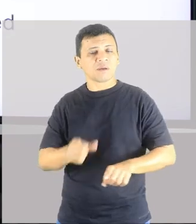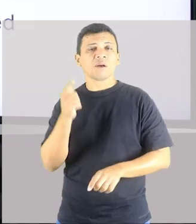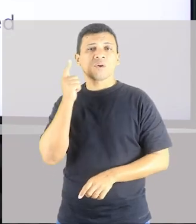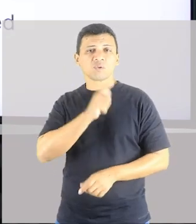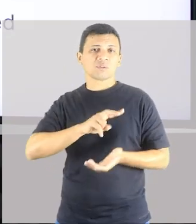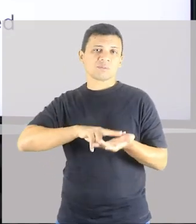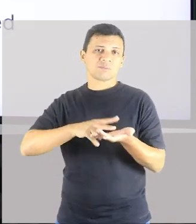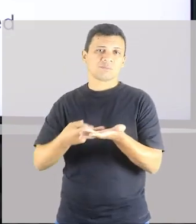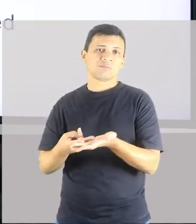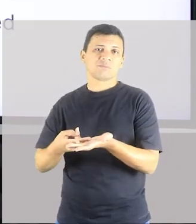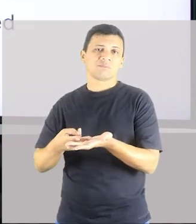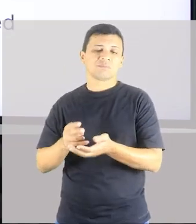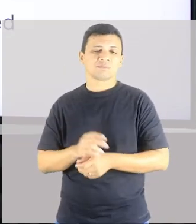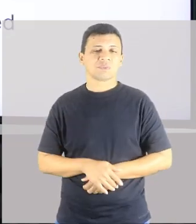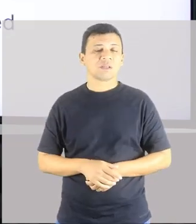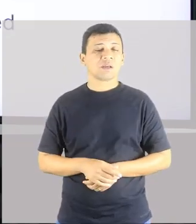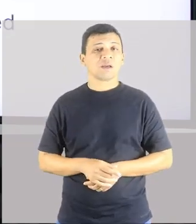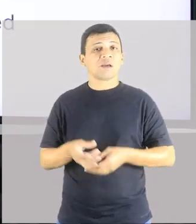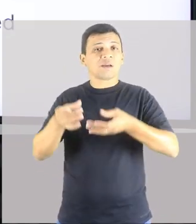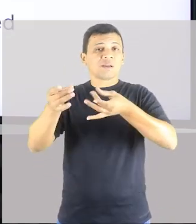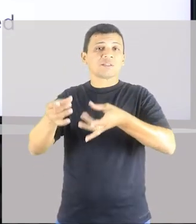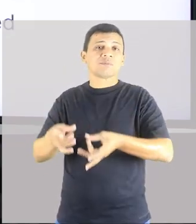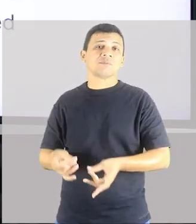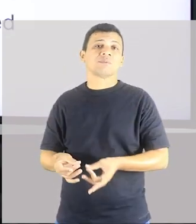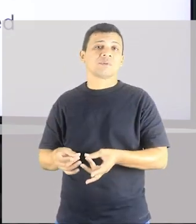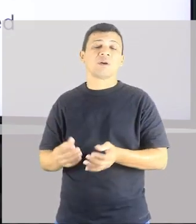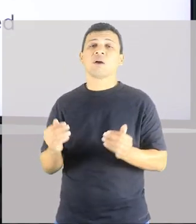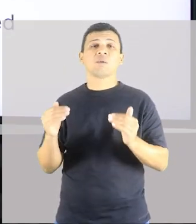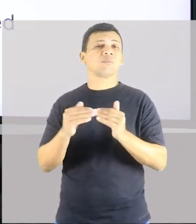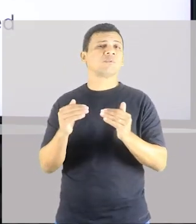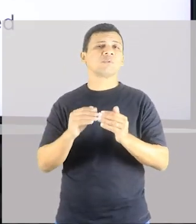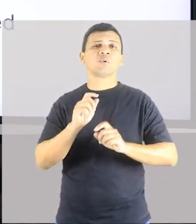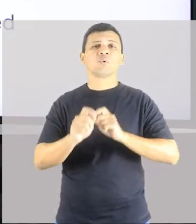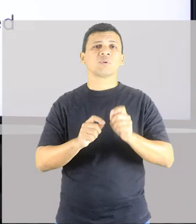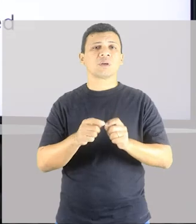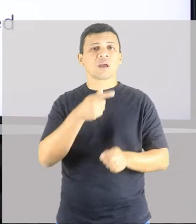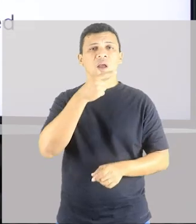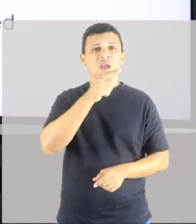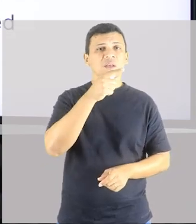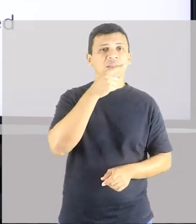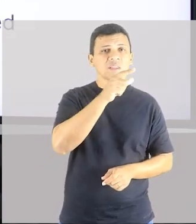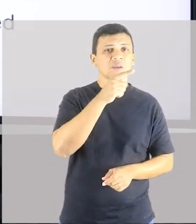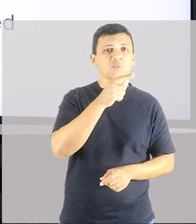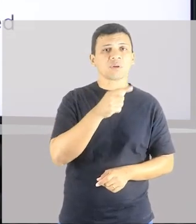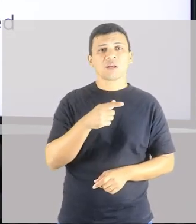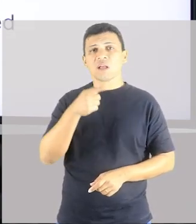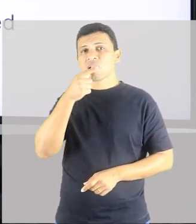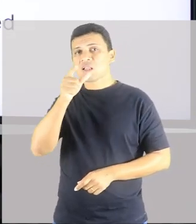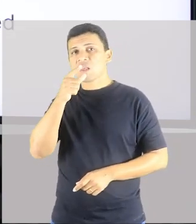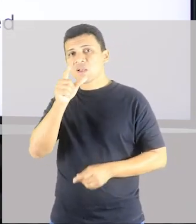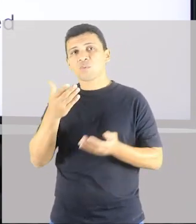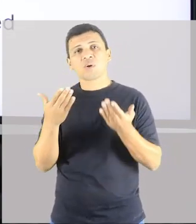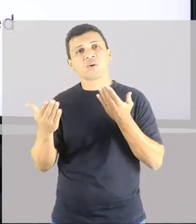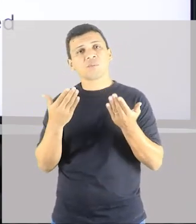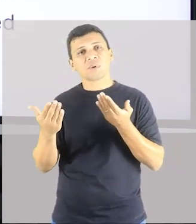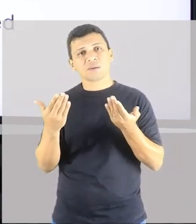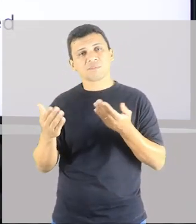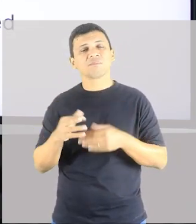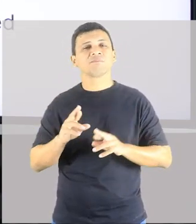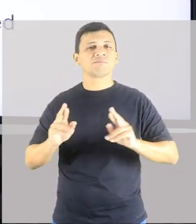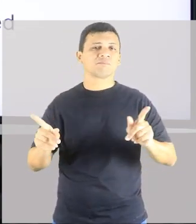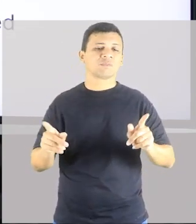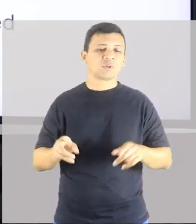essa tradução. E aí ele é especificamente associado a você buscar uma língua em comparação com outra. Essas ferramentas